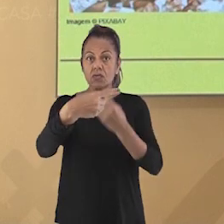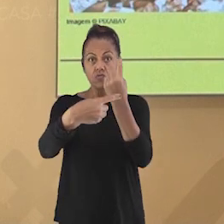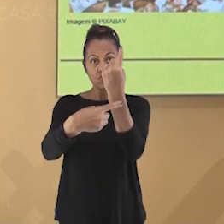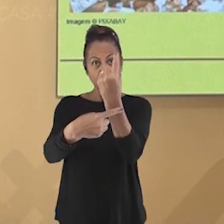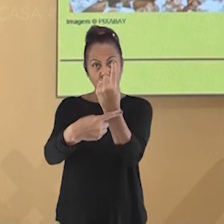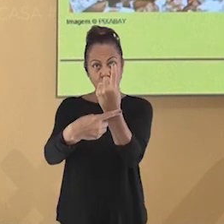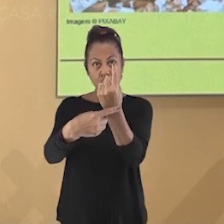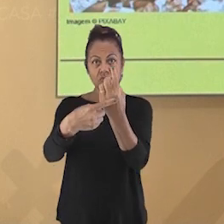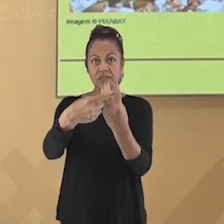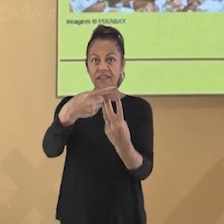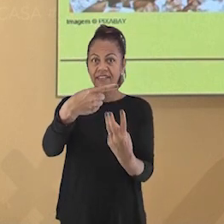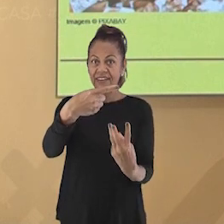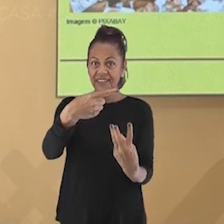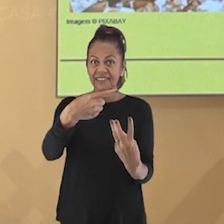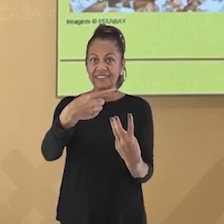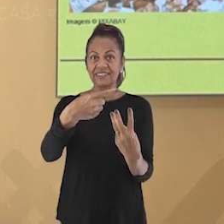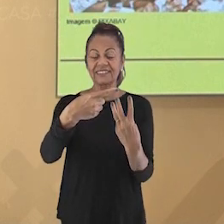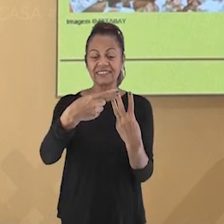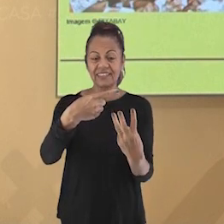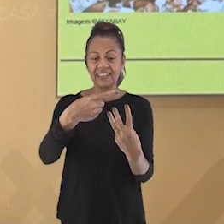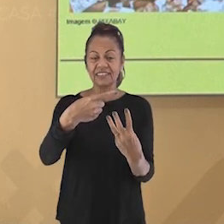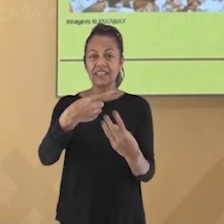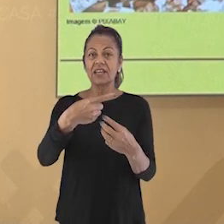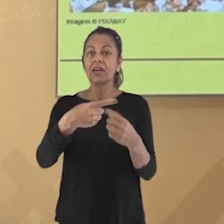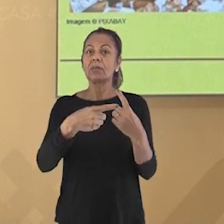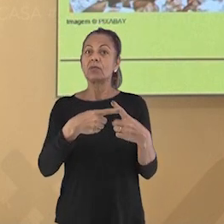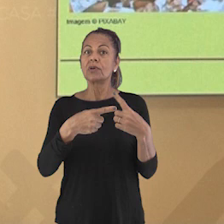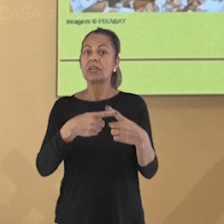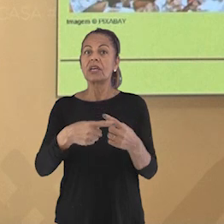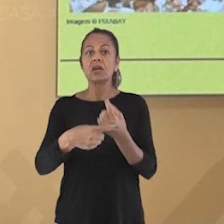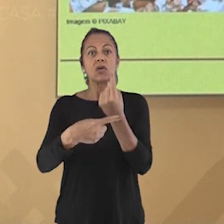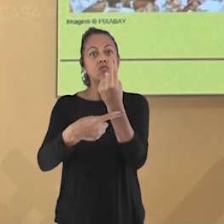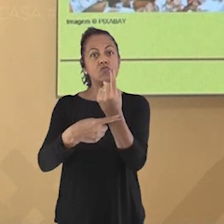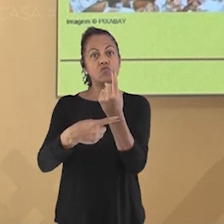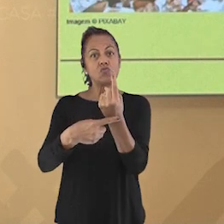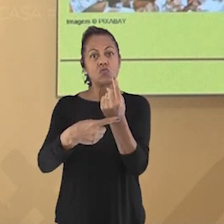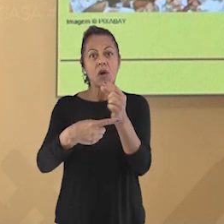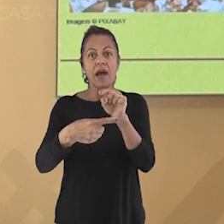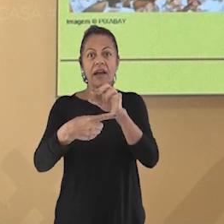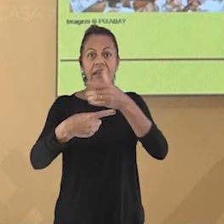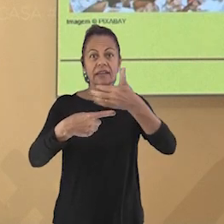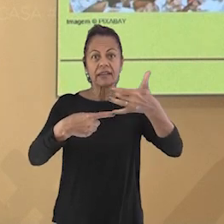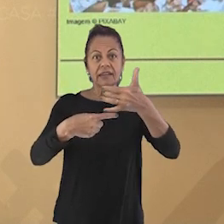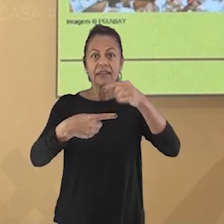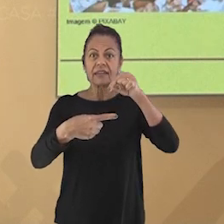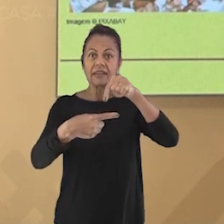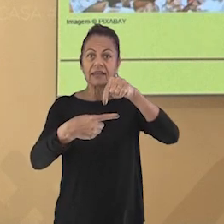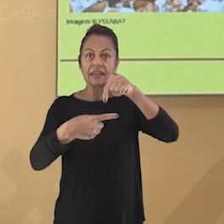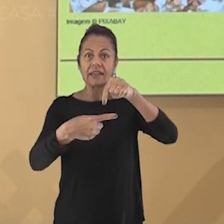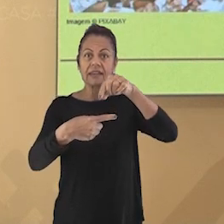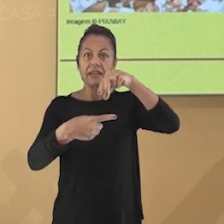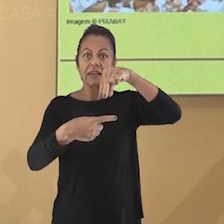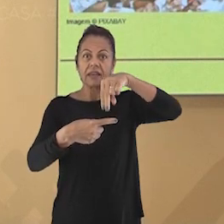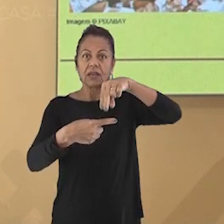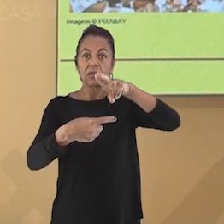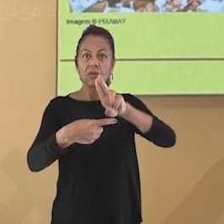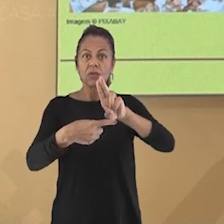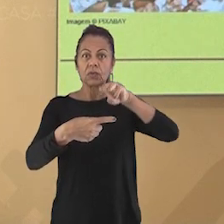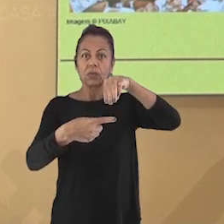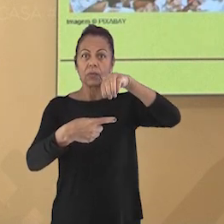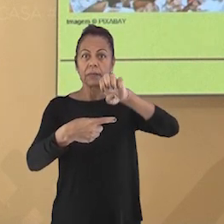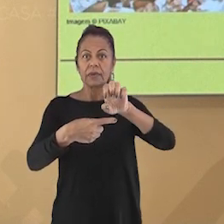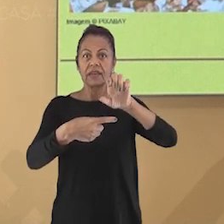O número 1, na matemática, é chamado de numerador. E ele representa a parte que